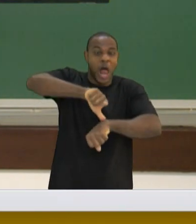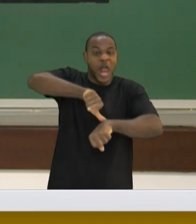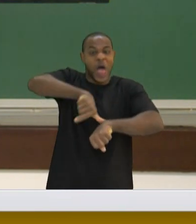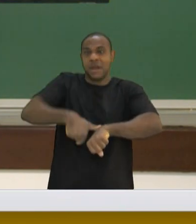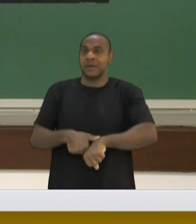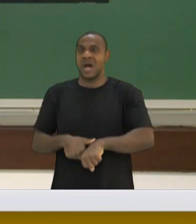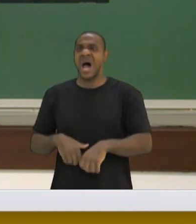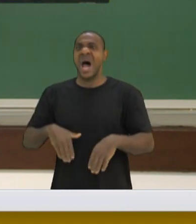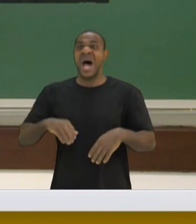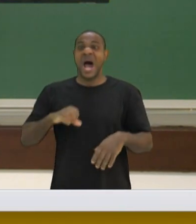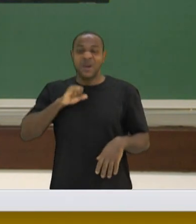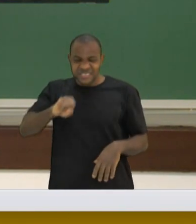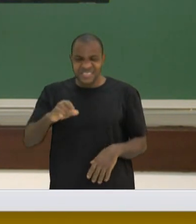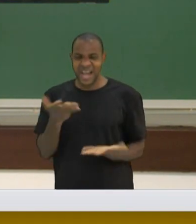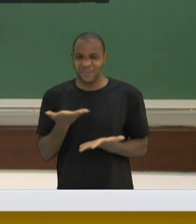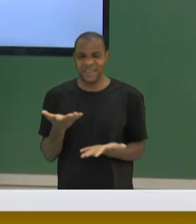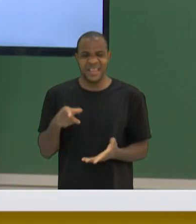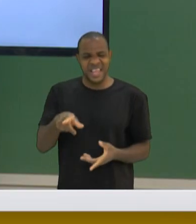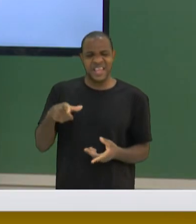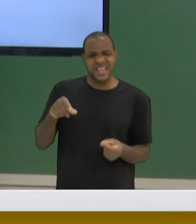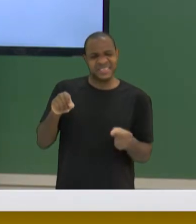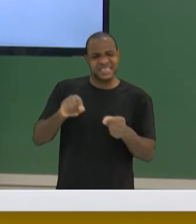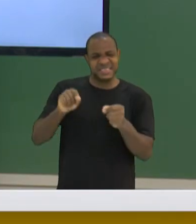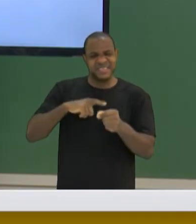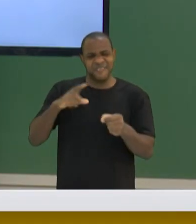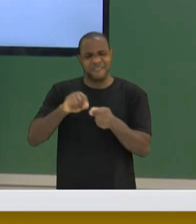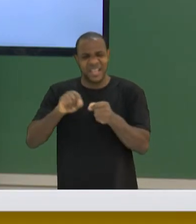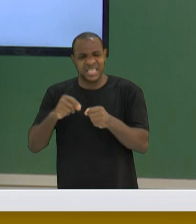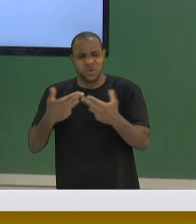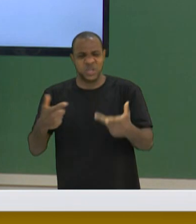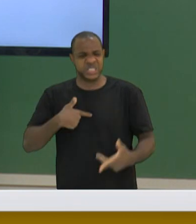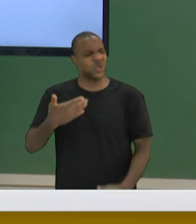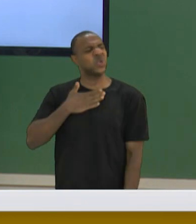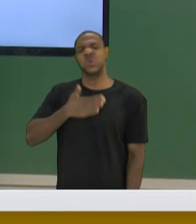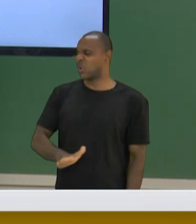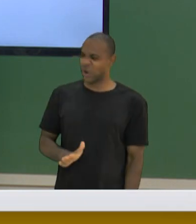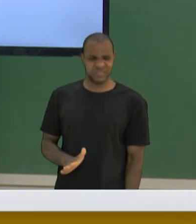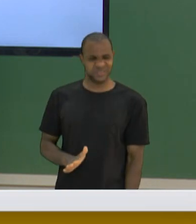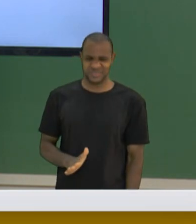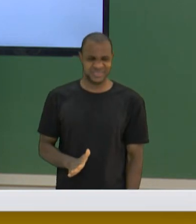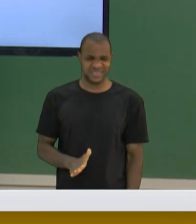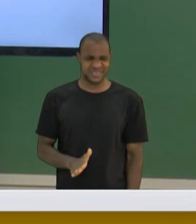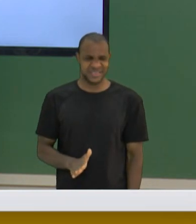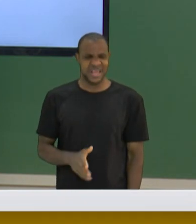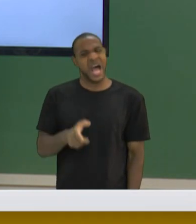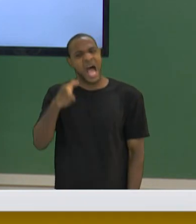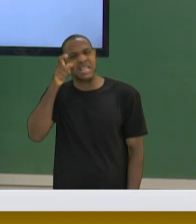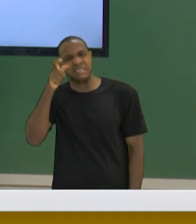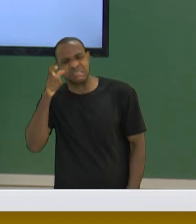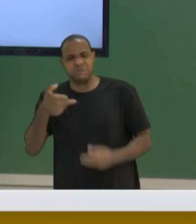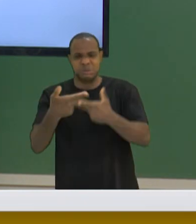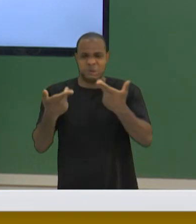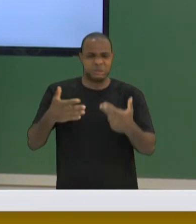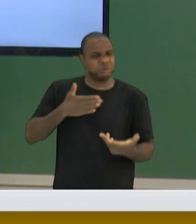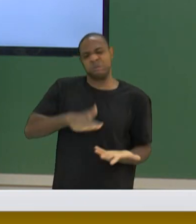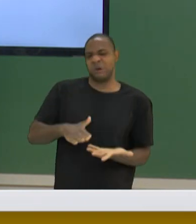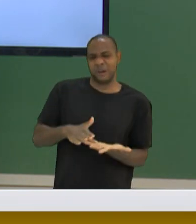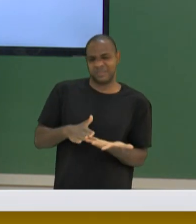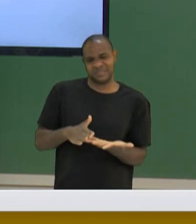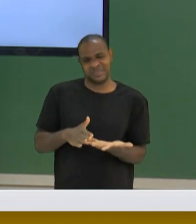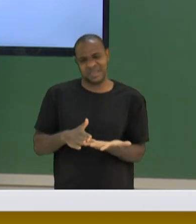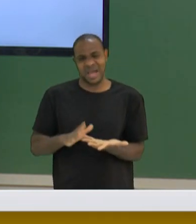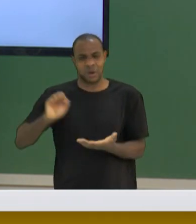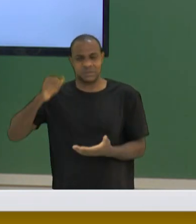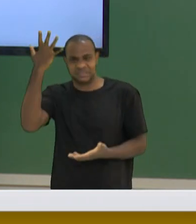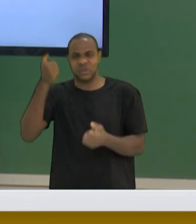tenho o tempo é relativo na verdade o relógio ele vai fazer o mesmo tempo vai correr igualzinho só nossa